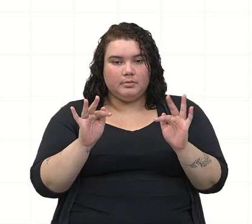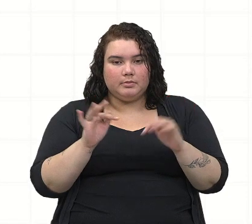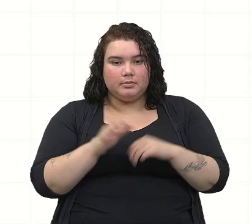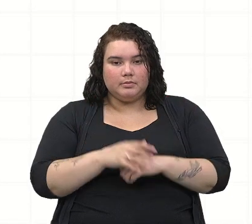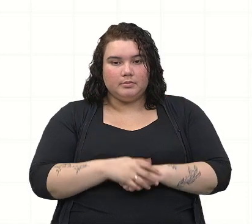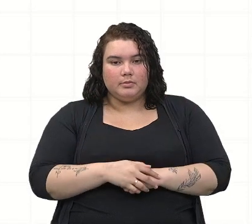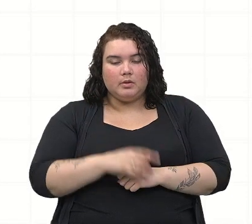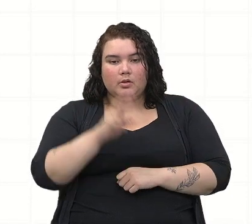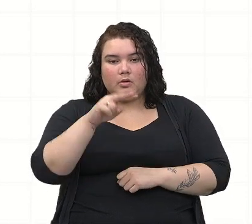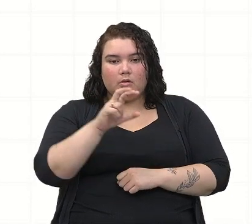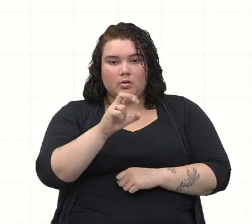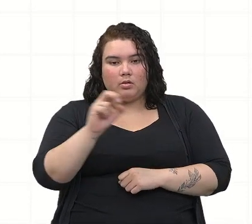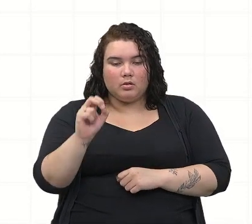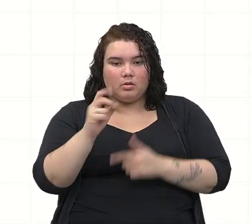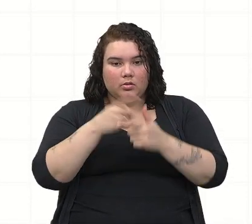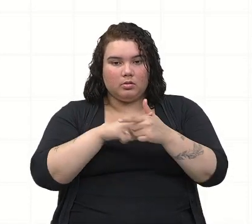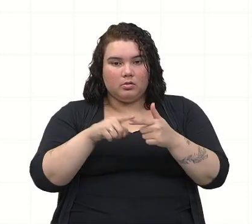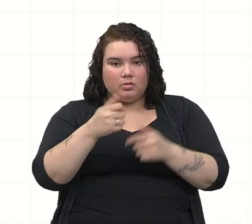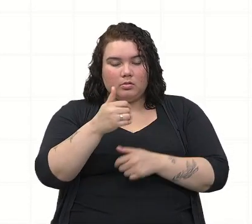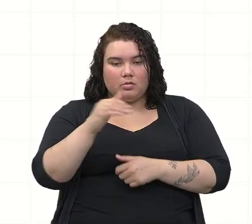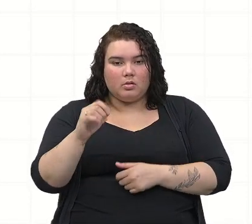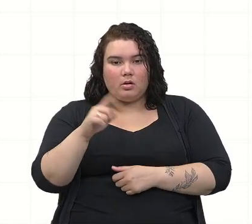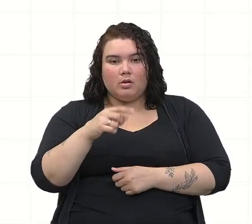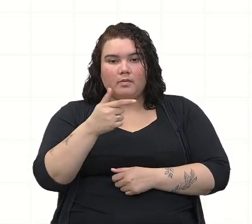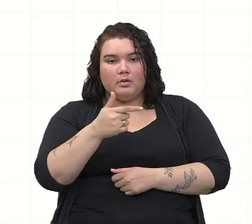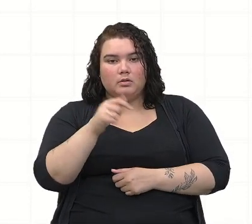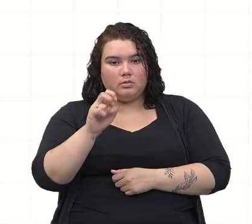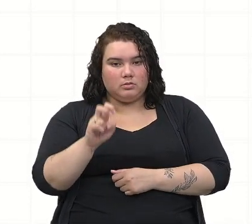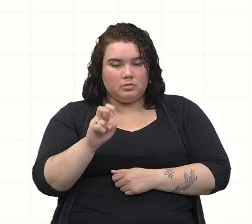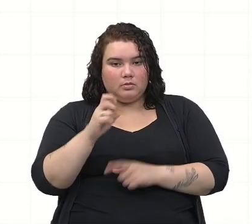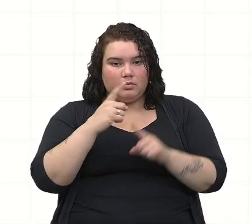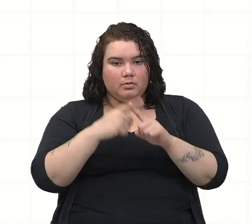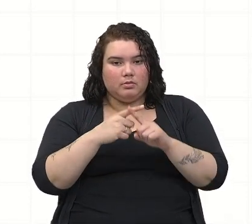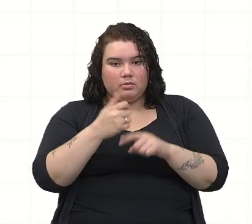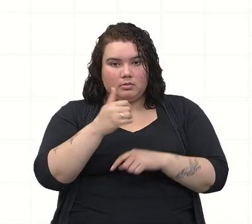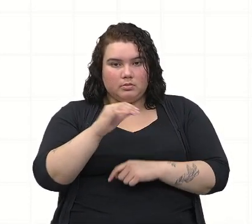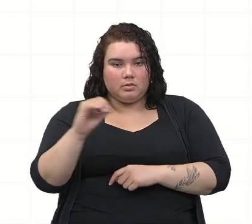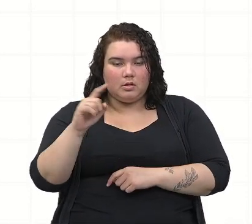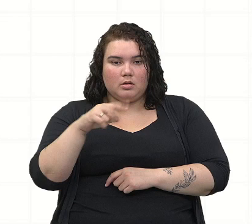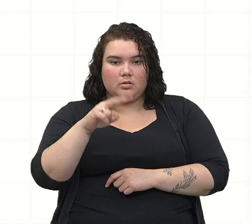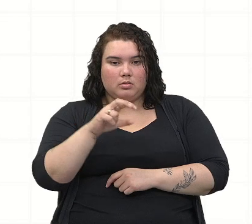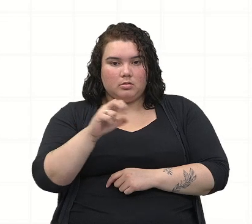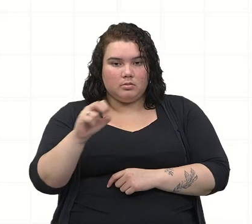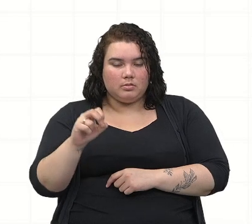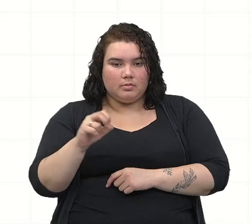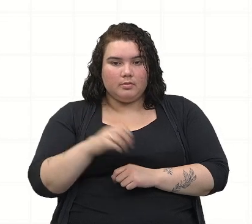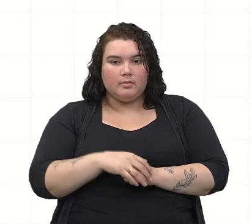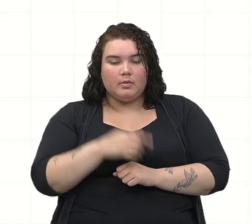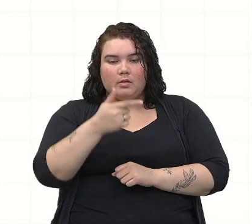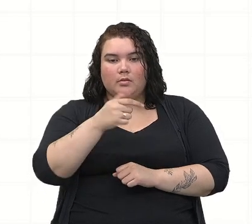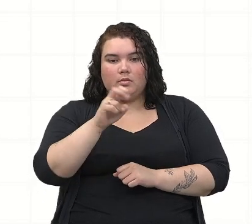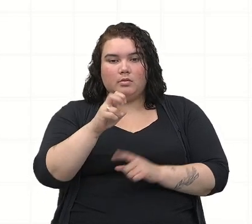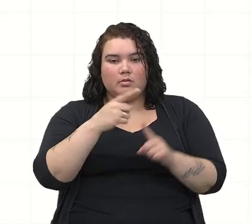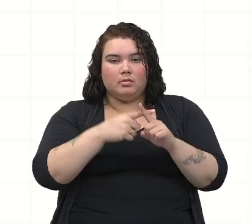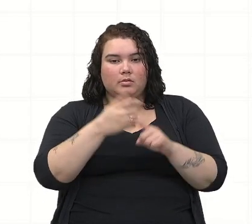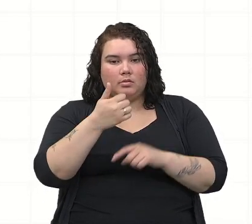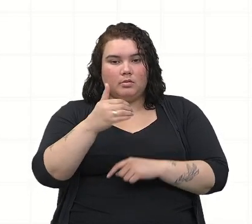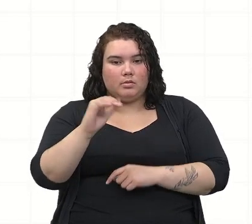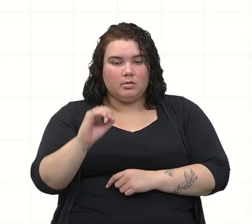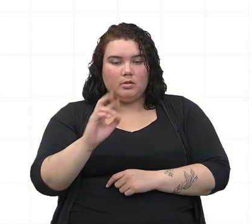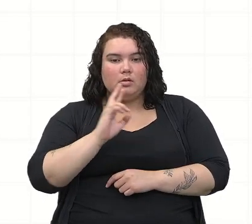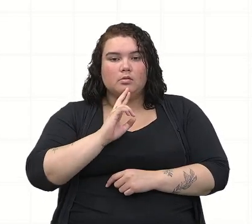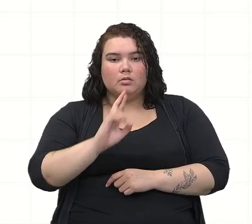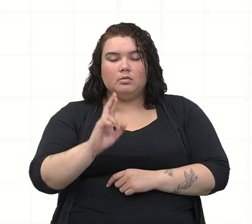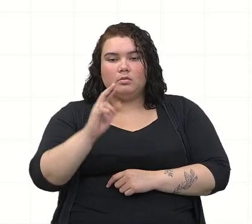2.500 dividido por 100 é 25, tem 25, né? Vezes 100 é 2.500. E aí nós temos 25 vezes 10, ó.